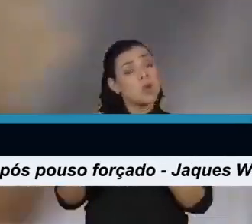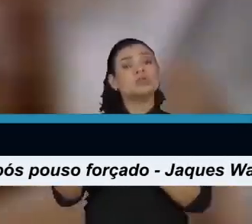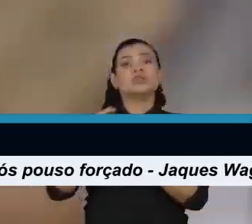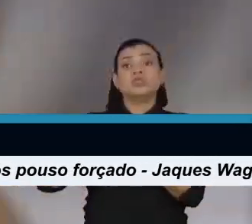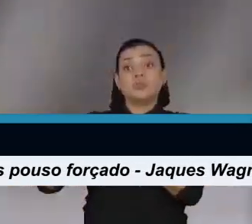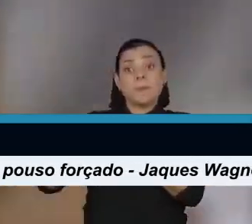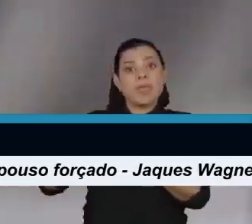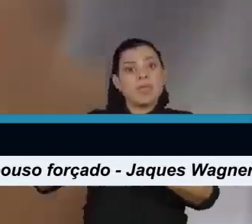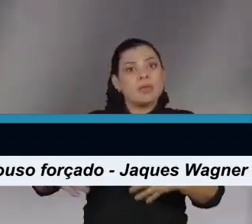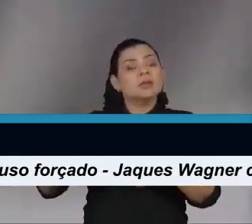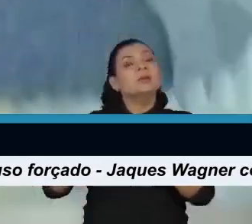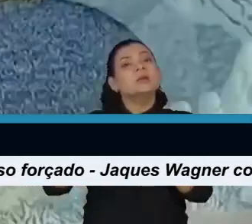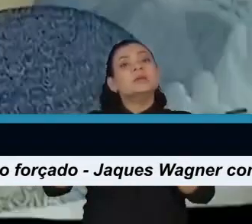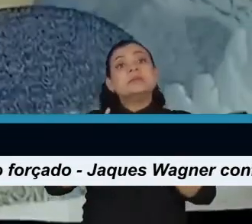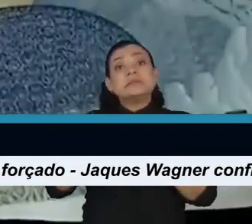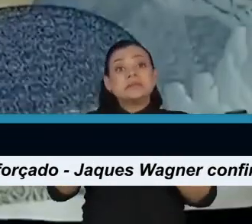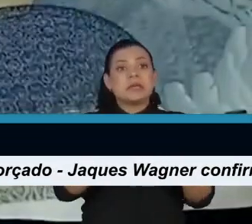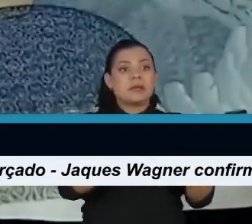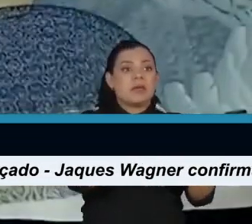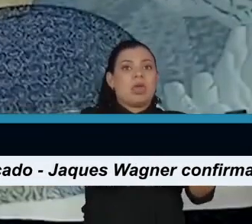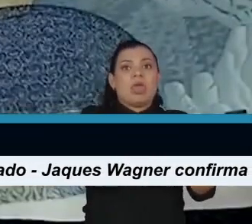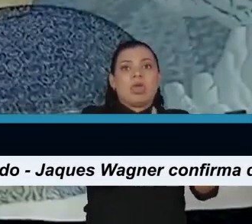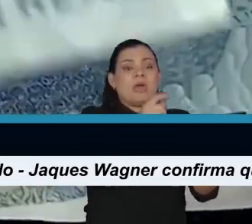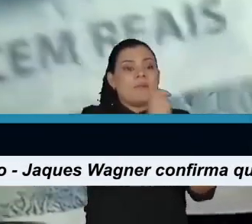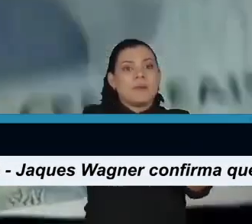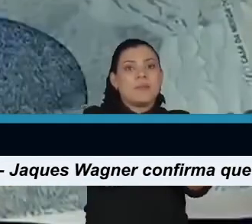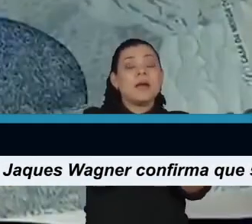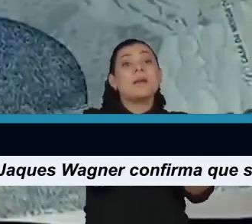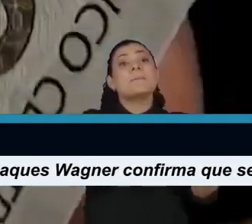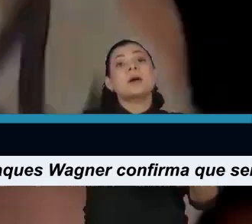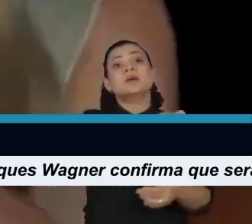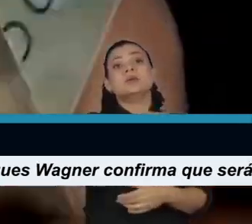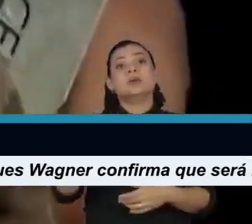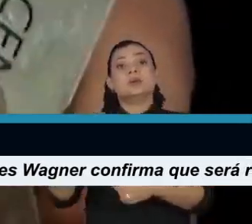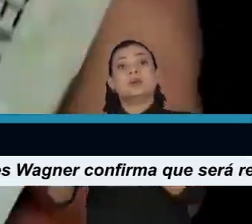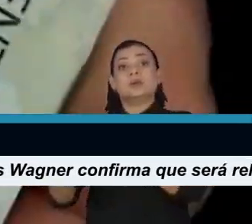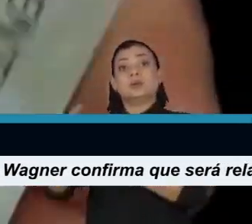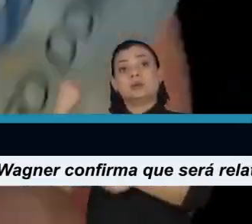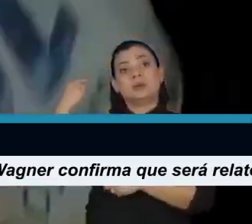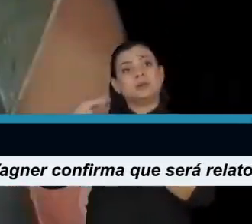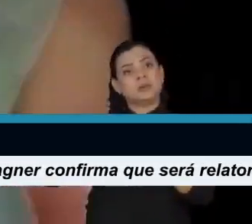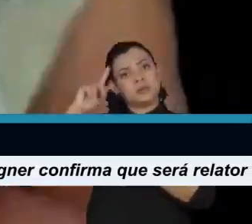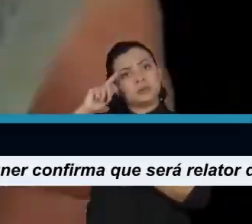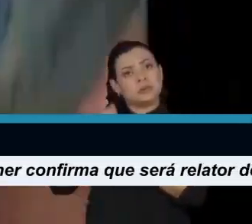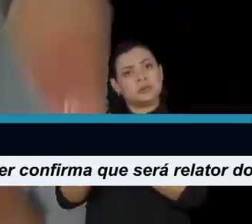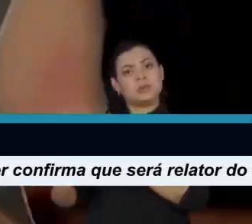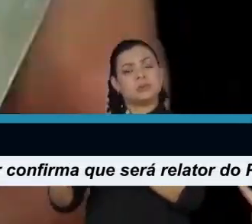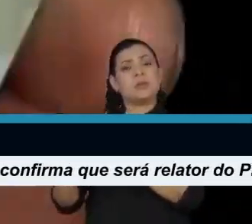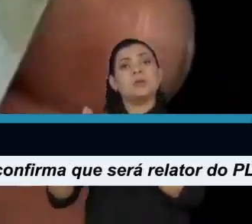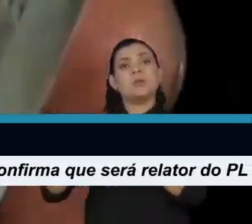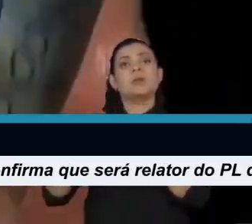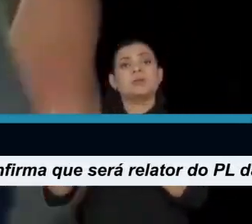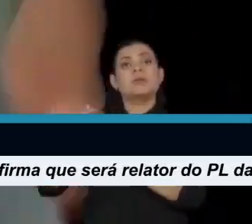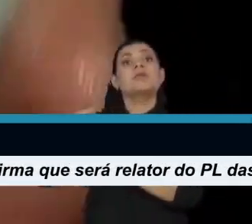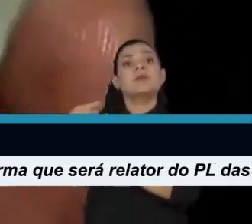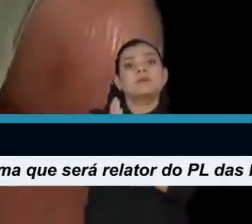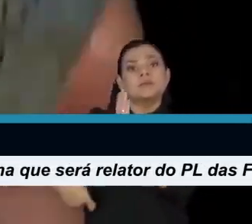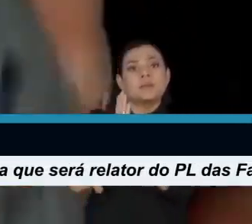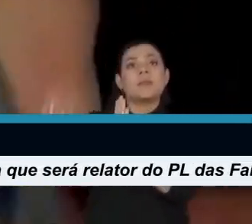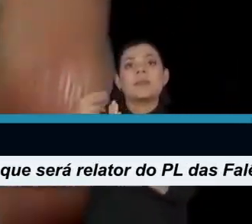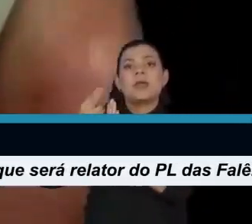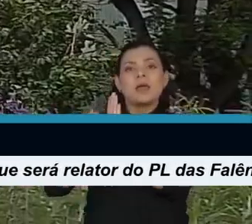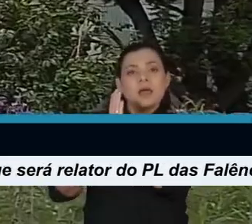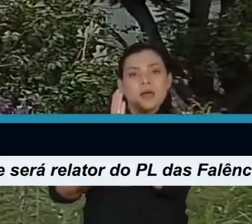caso a previsão de receitas seja melhor que a arrecadação do ano passado. Isso seria definido a partir do relatório de avaliação de